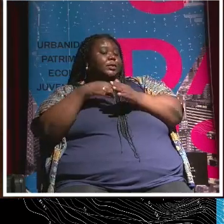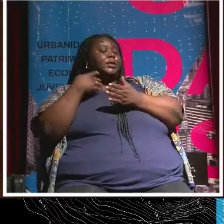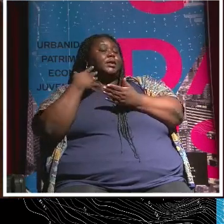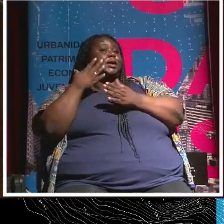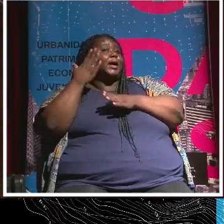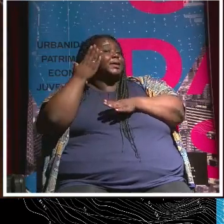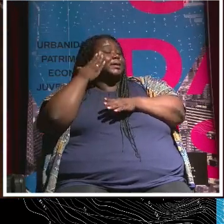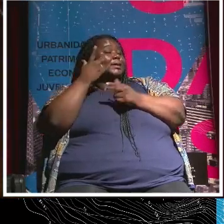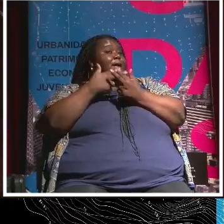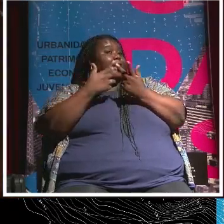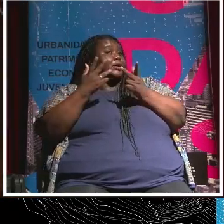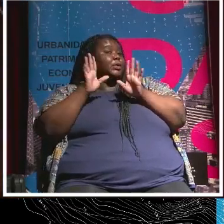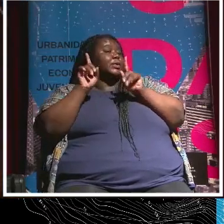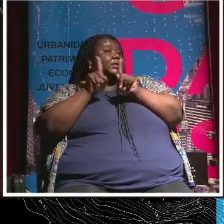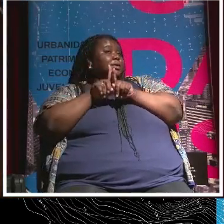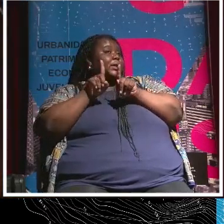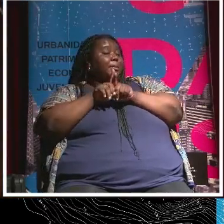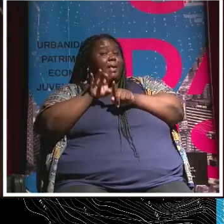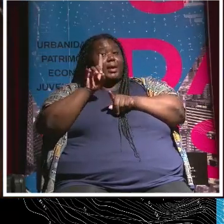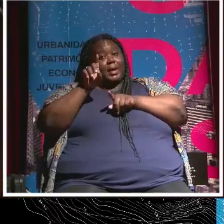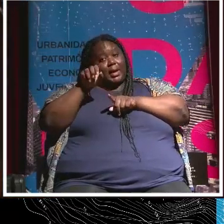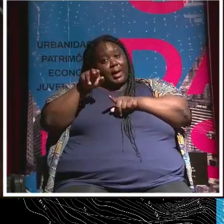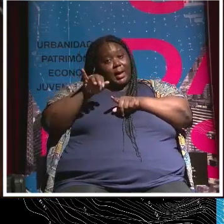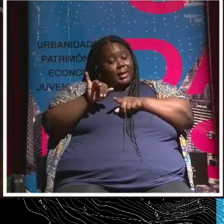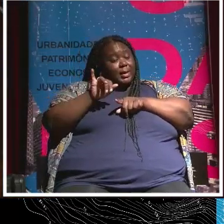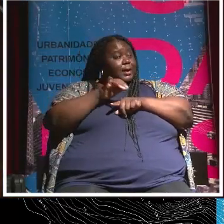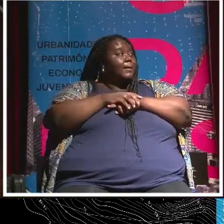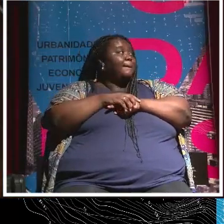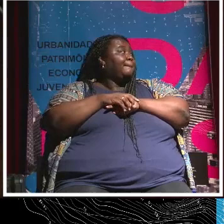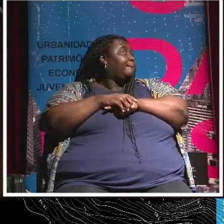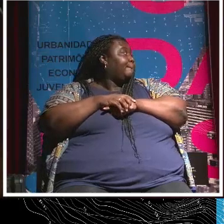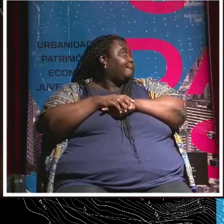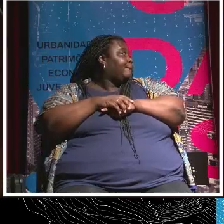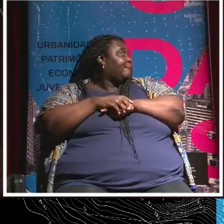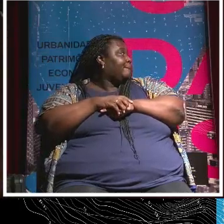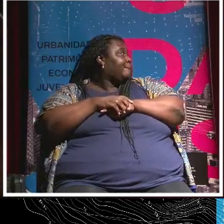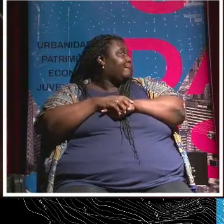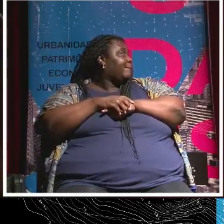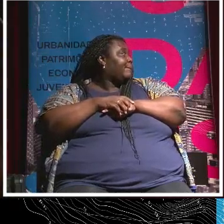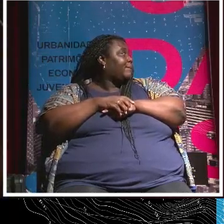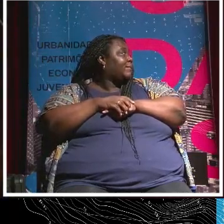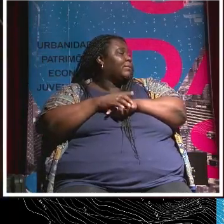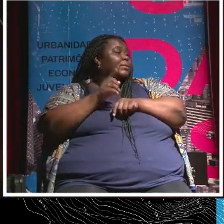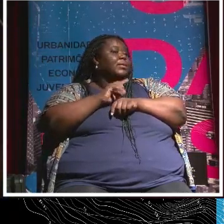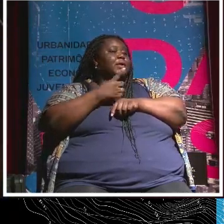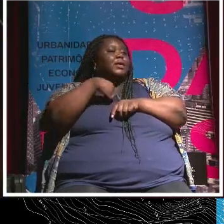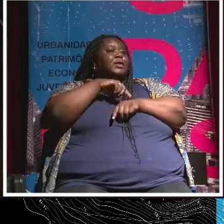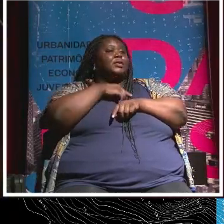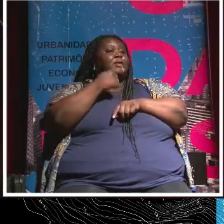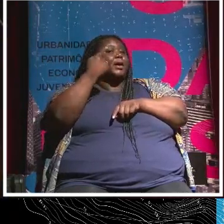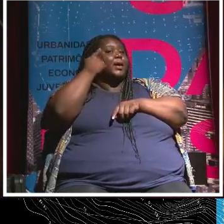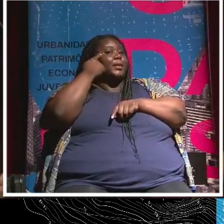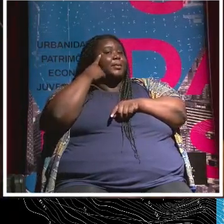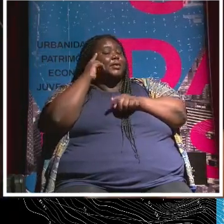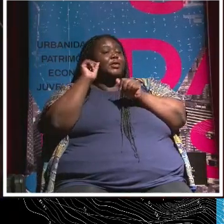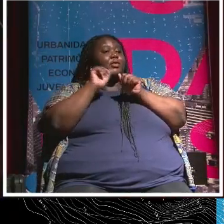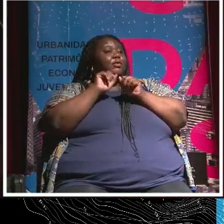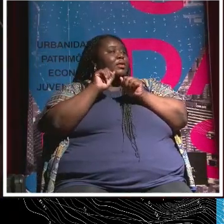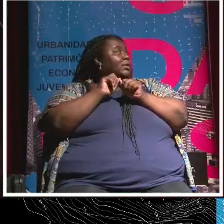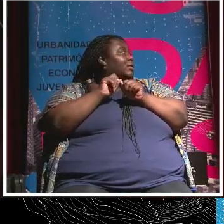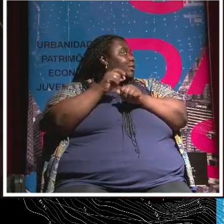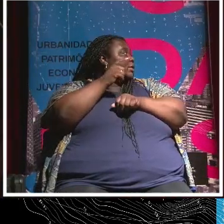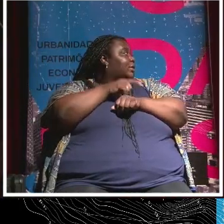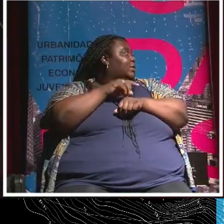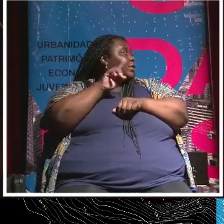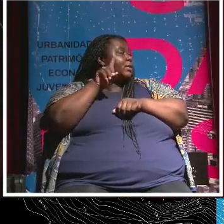questão. E, por fim, a Dani, como diz a nossa secretária Eliane, temos aqui pensadores e fazedores, né? A Dani já